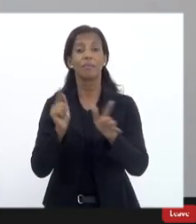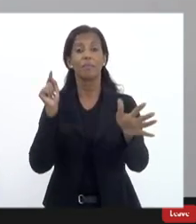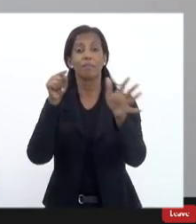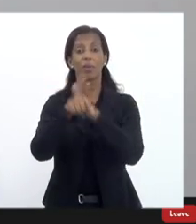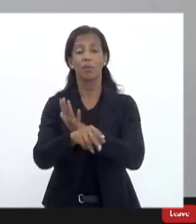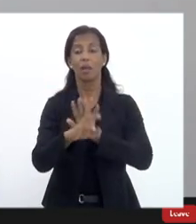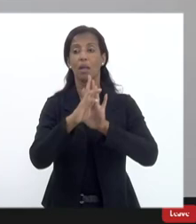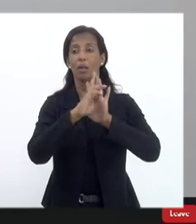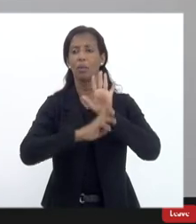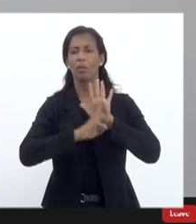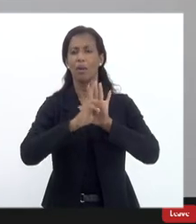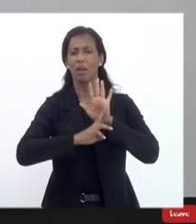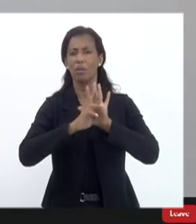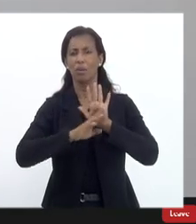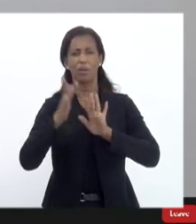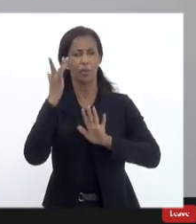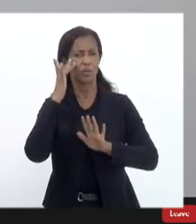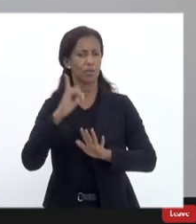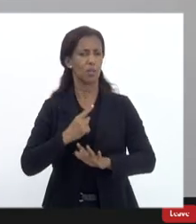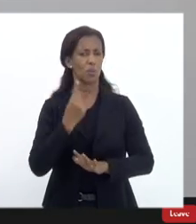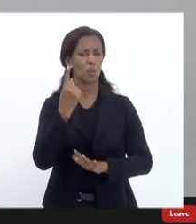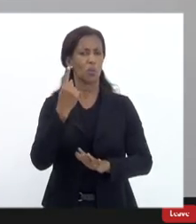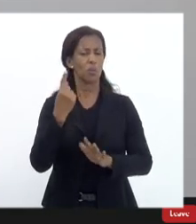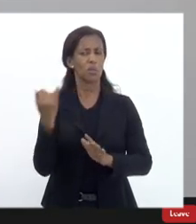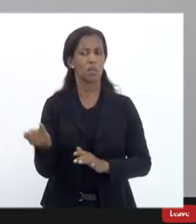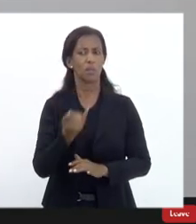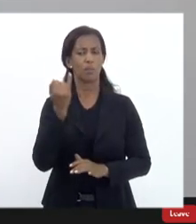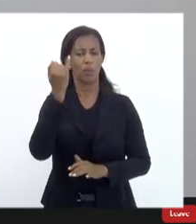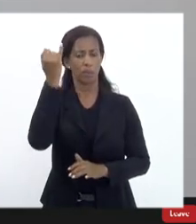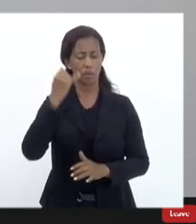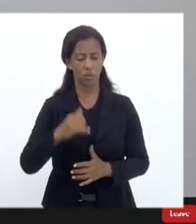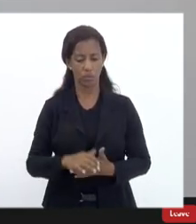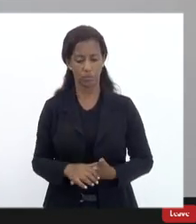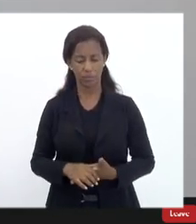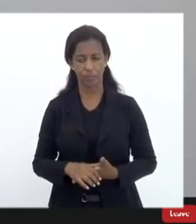relatório tem uma coisa que eu acho que é muito importante, ao final da sessão número 3,